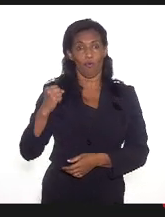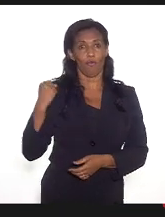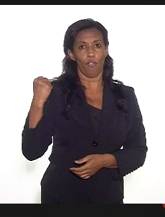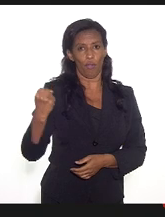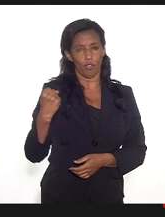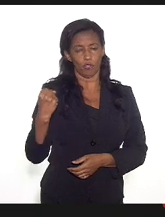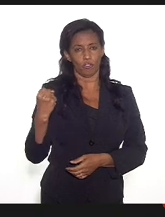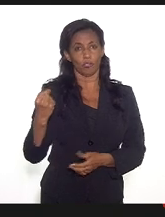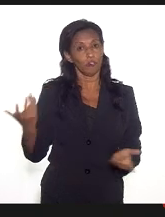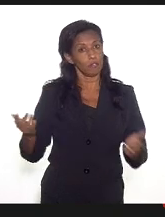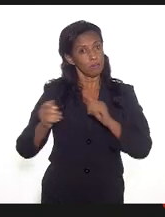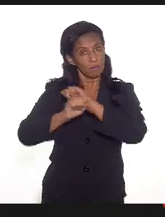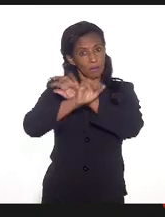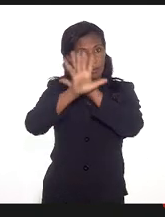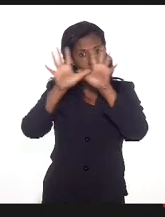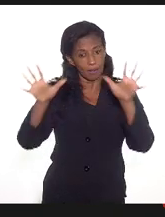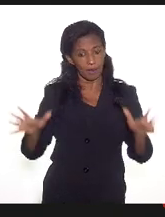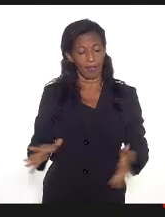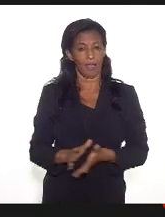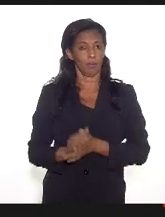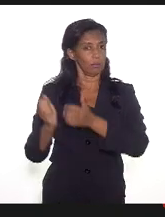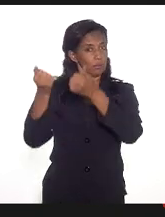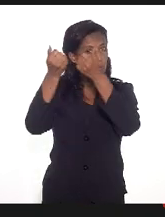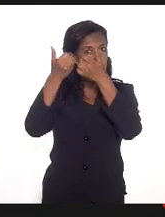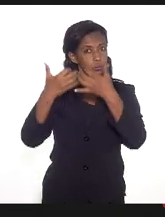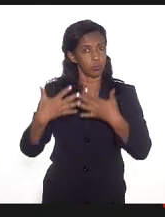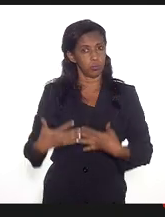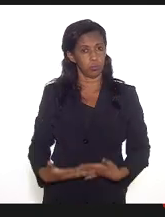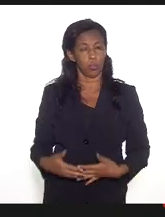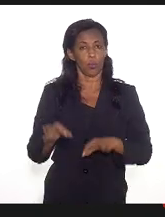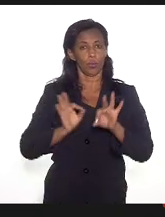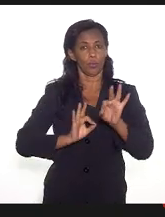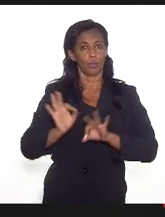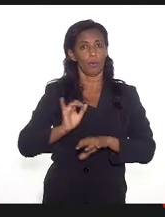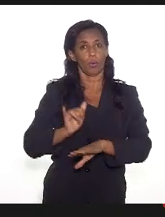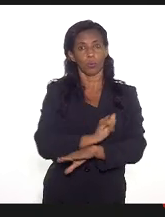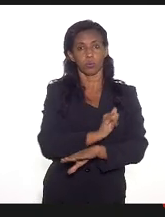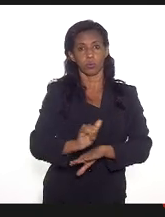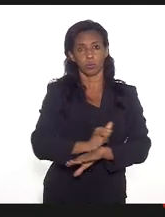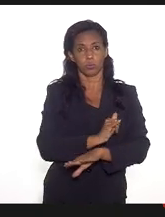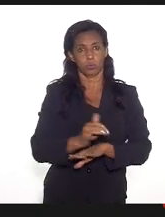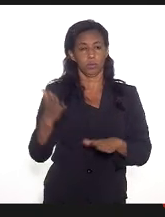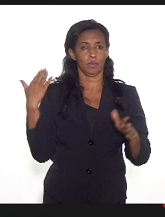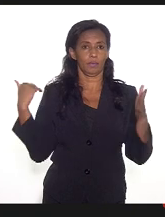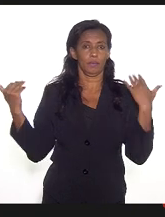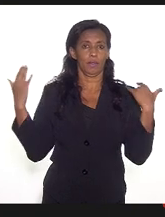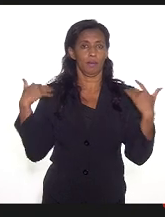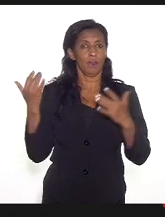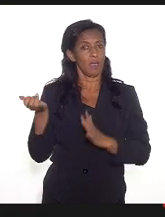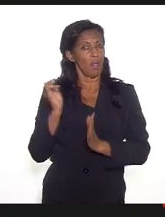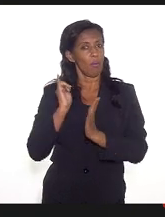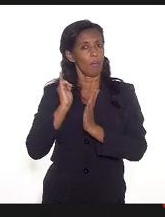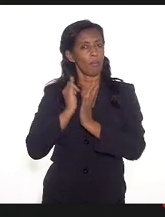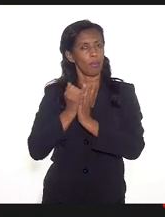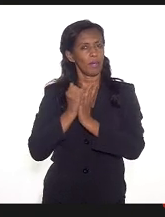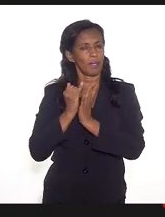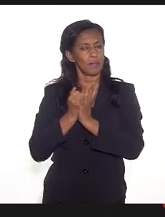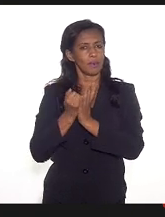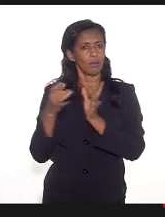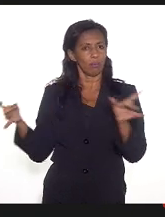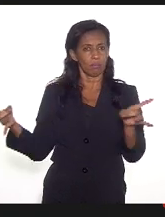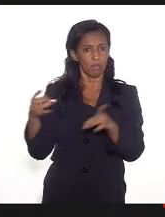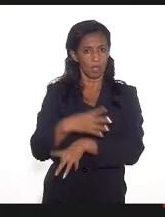isso está bem claramente definido no Planejamento Estratégico da Marinha e é uma publicação que está disponível